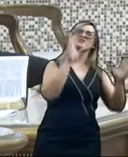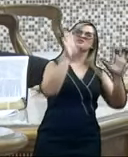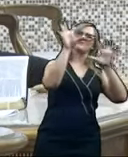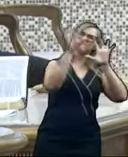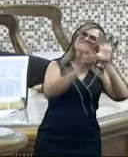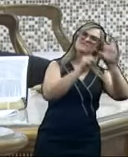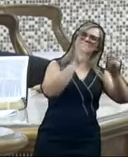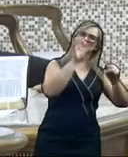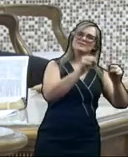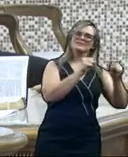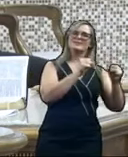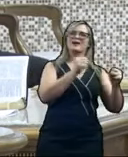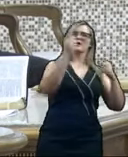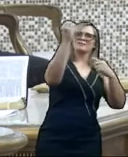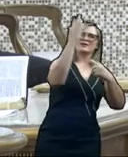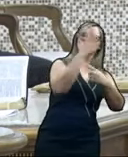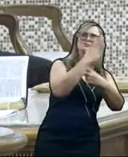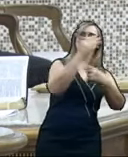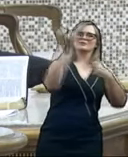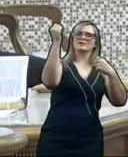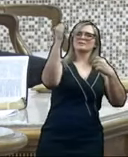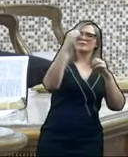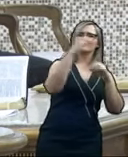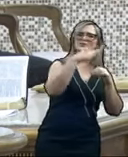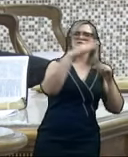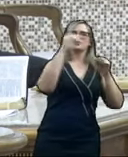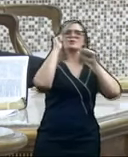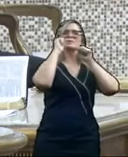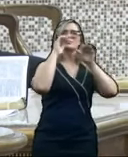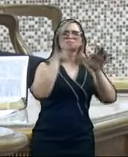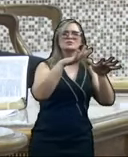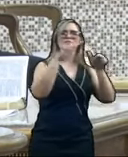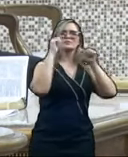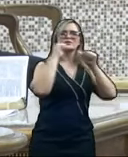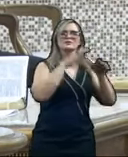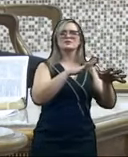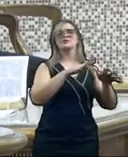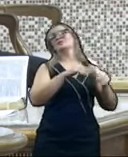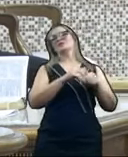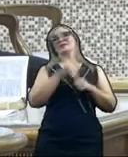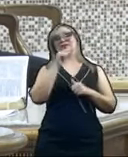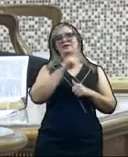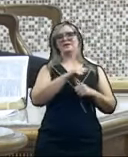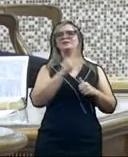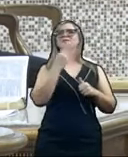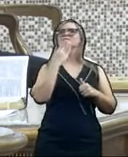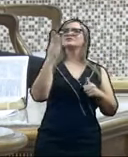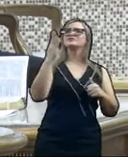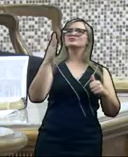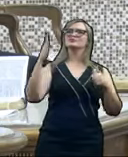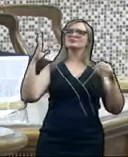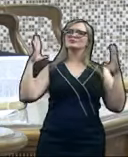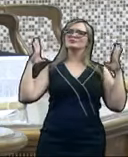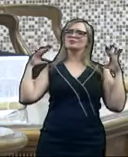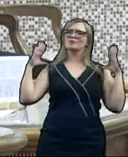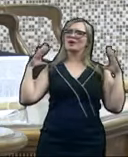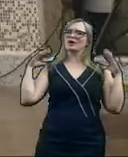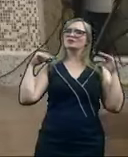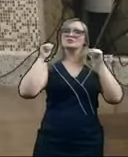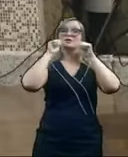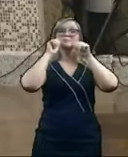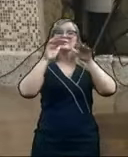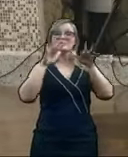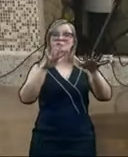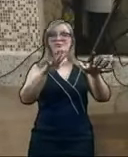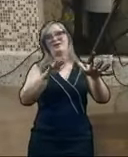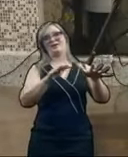lembro irmã Tânia esposa do pastor João cantava com bandeirinha aqui né eu não te deixo enquanto não me abençoa que é que você